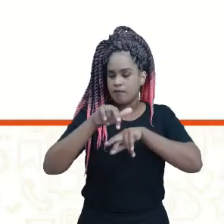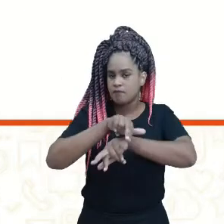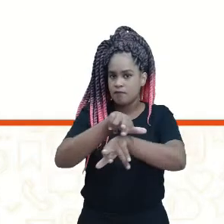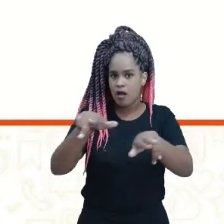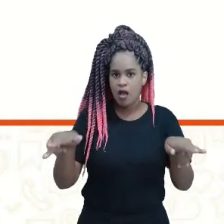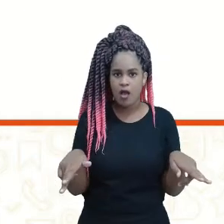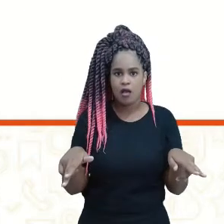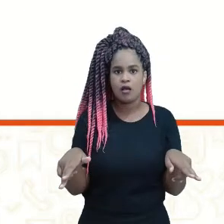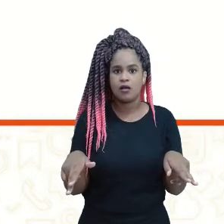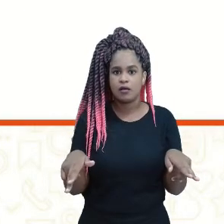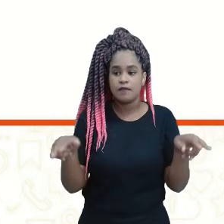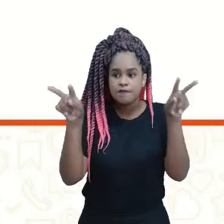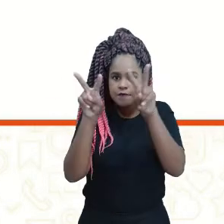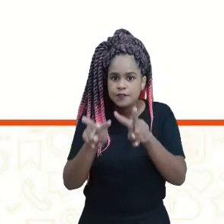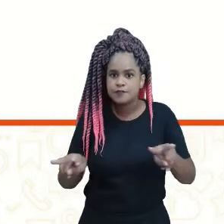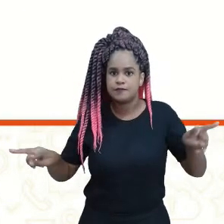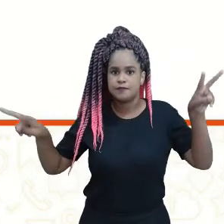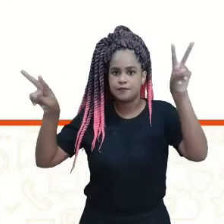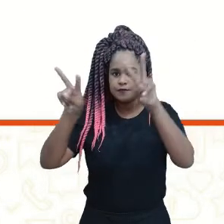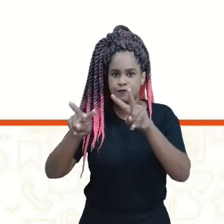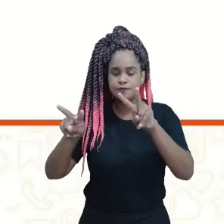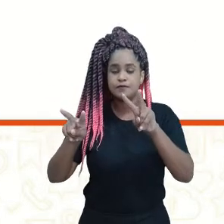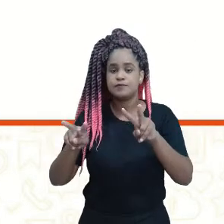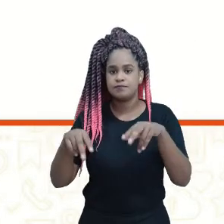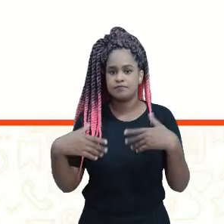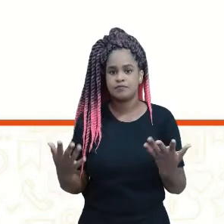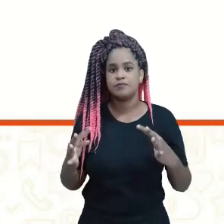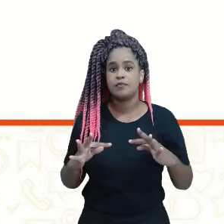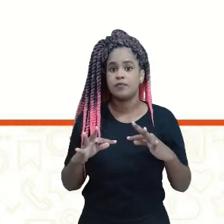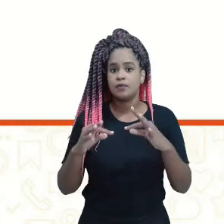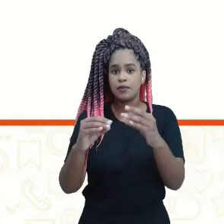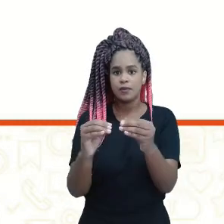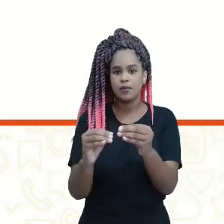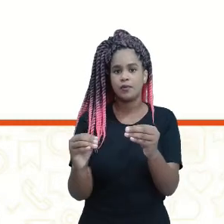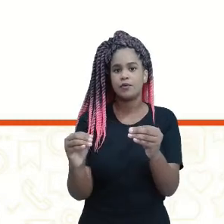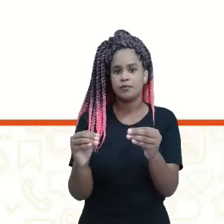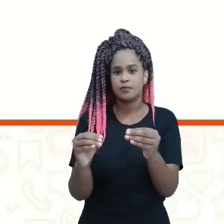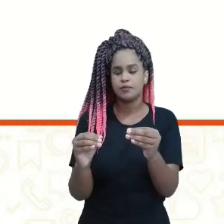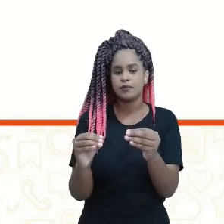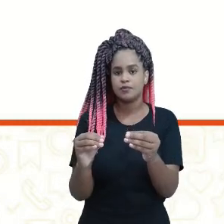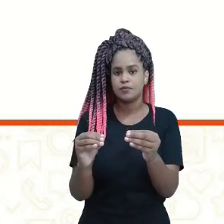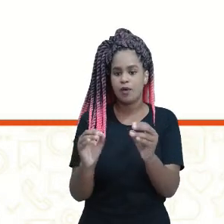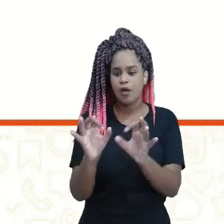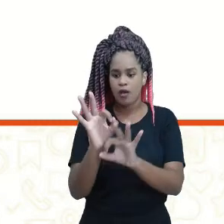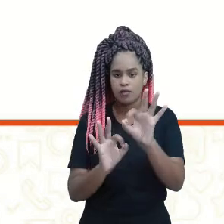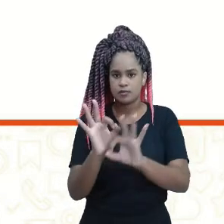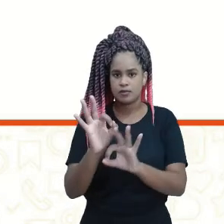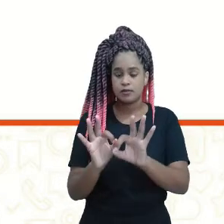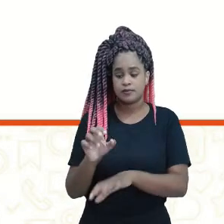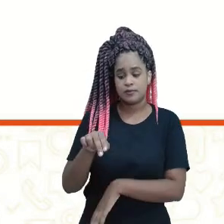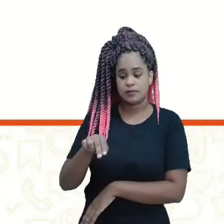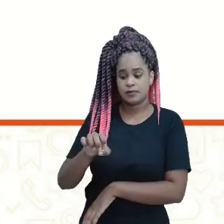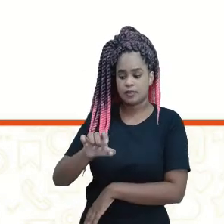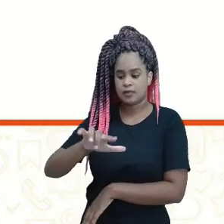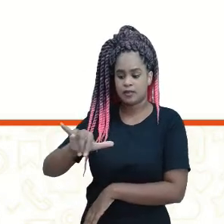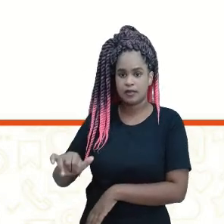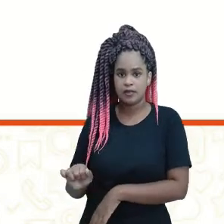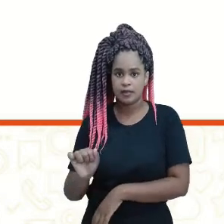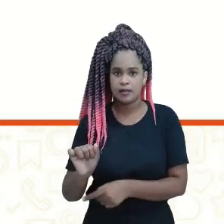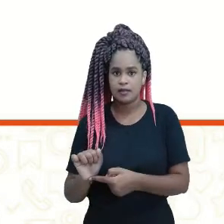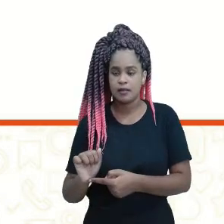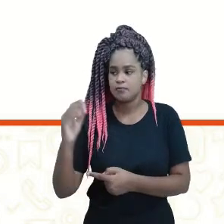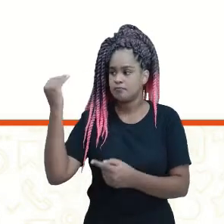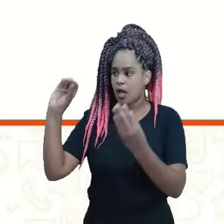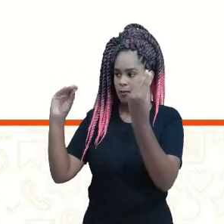é? Quantos recursos visuais. Então, tudo que está sendo trabalhado, Nélia, que é professora de uma sala bilíngue, vai colocando ali